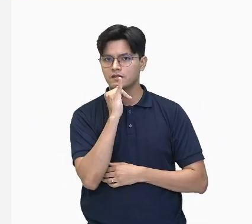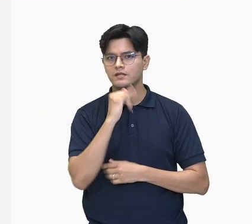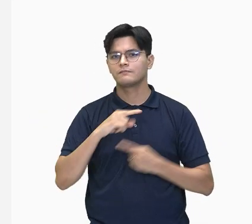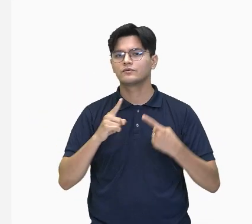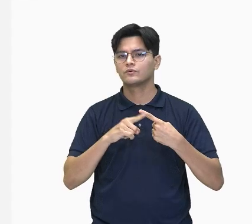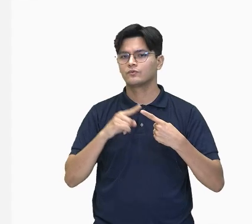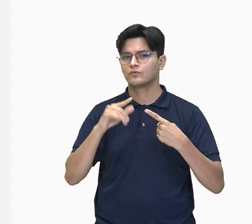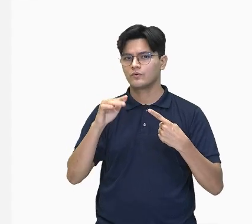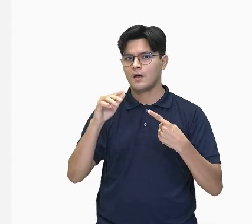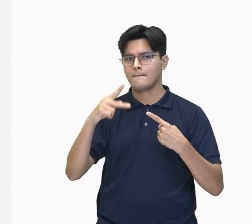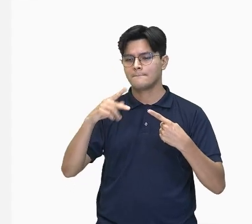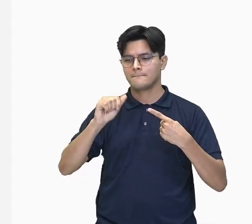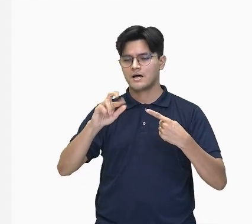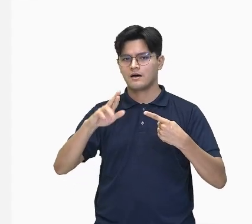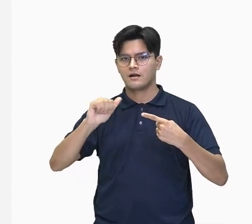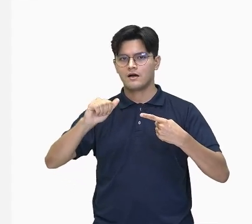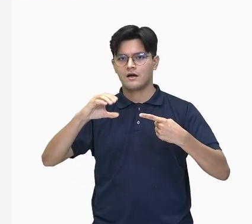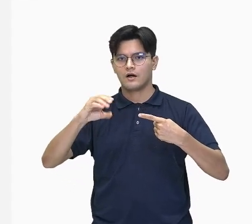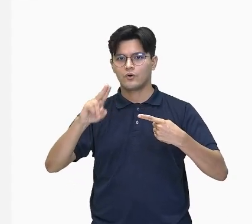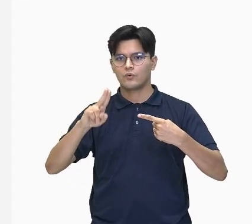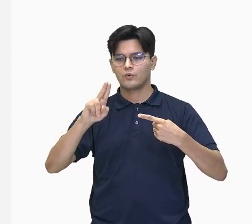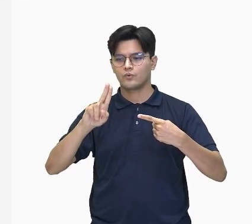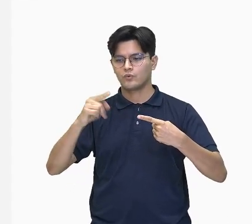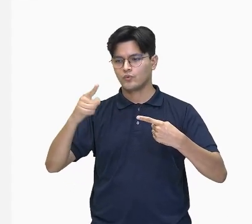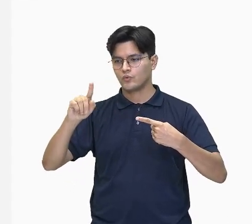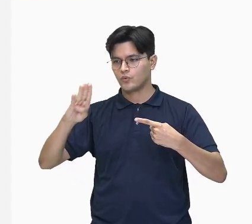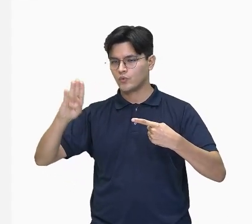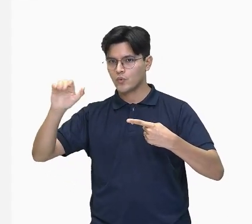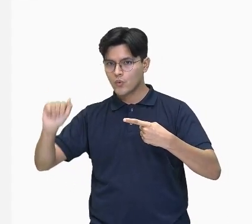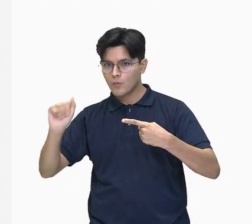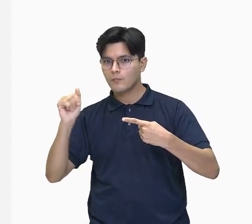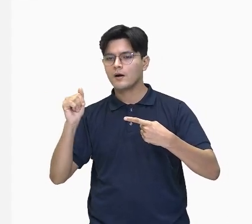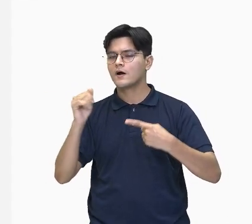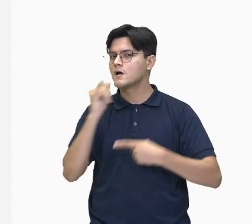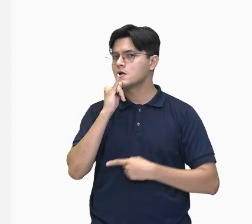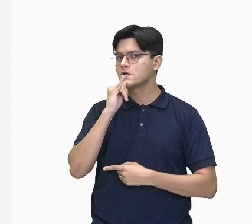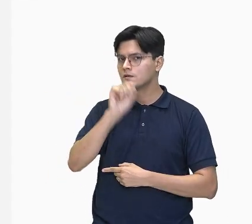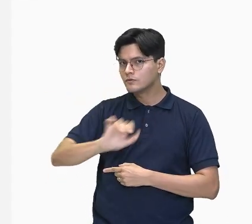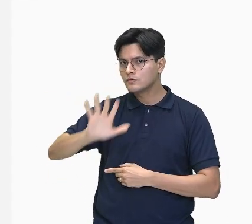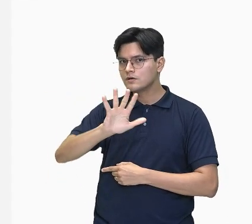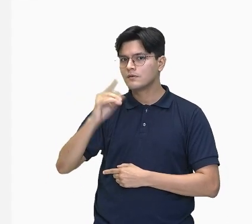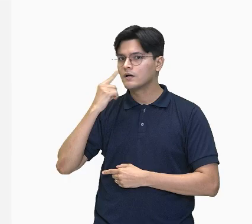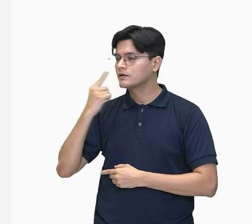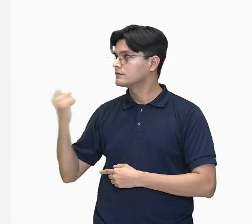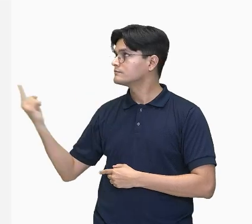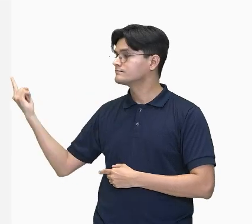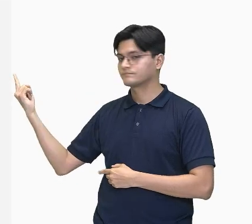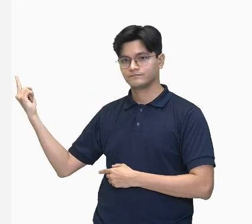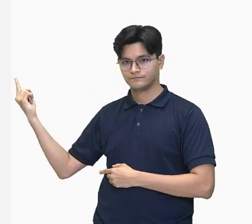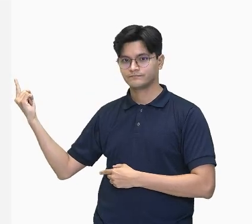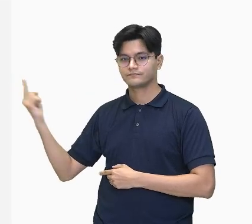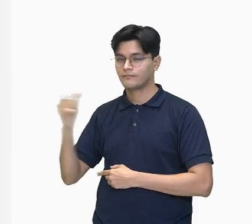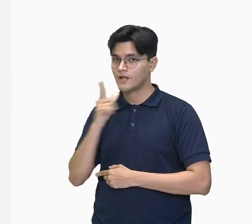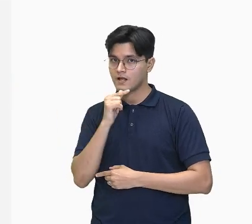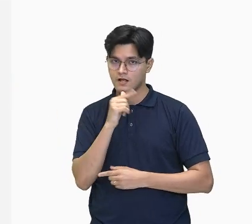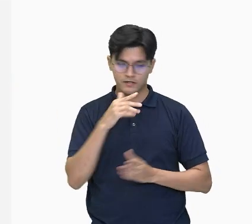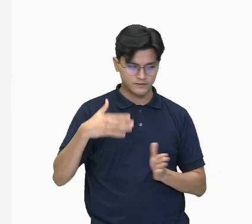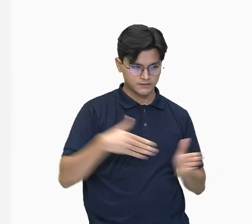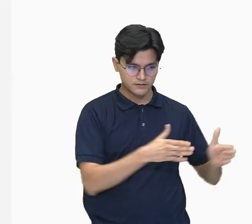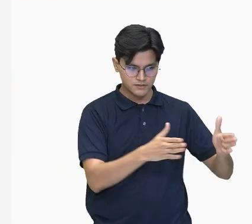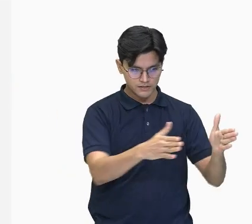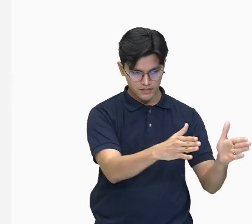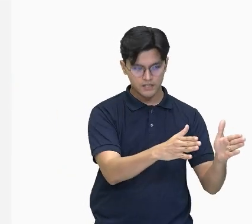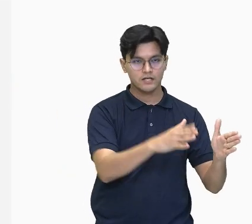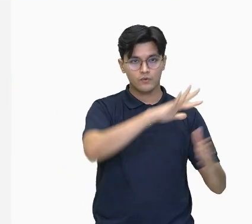do Paracuúba, como vocês podem observar nessa imagem, que esse furo ele conecta aí o rio Solimões